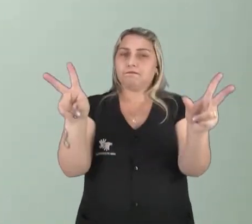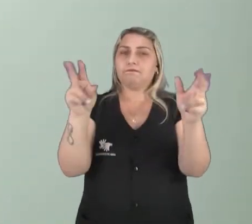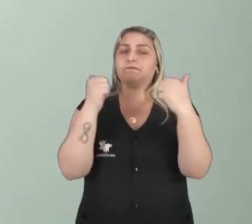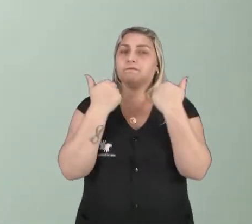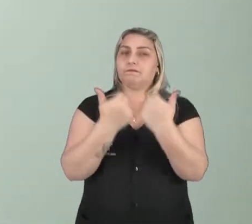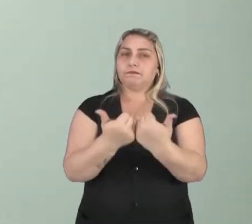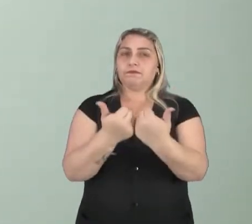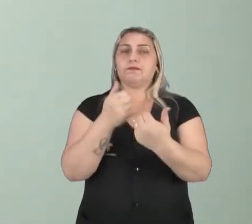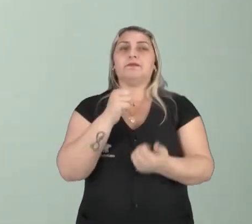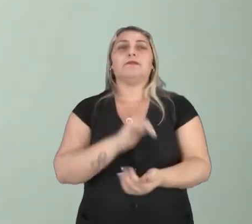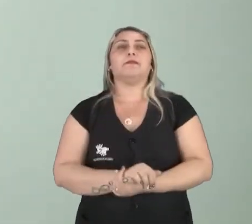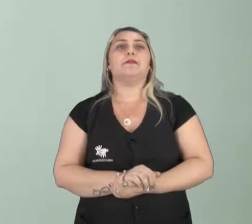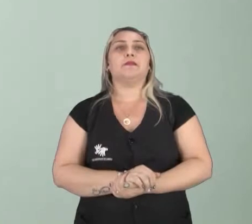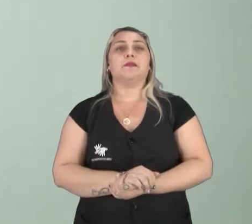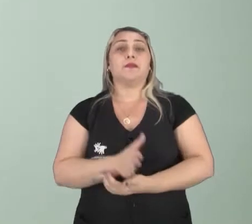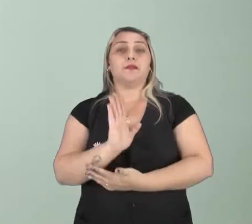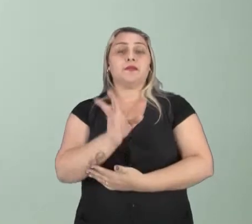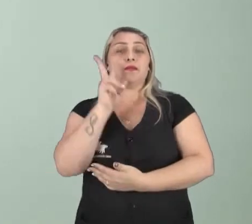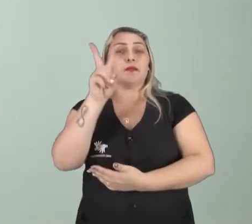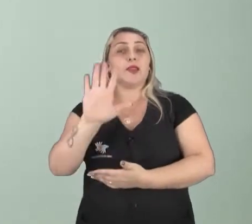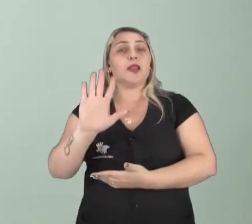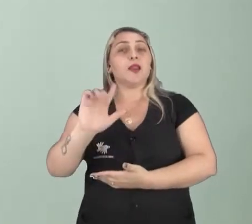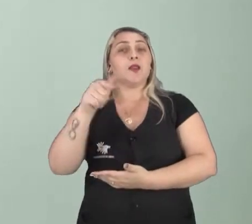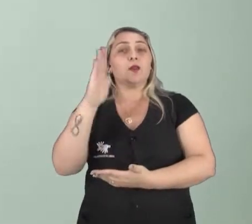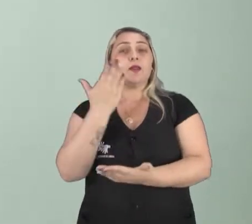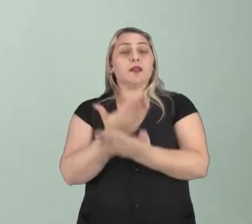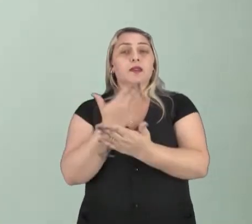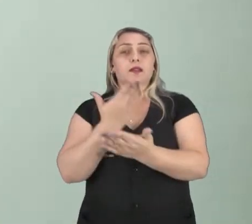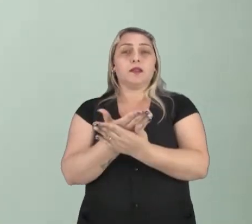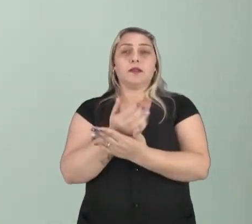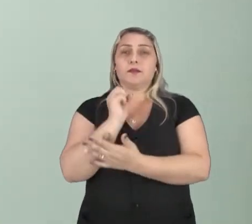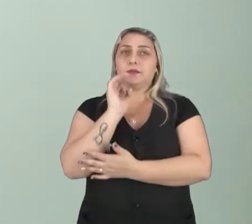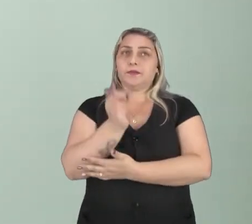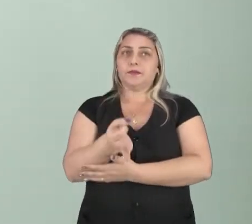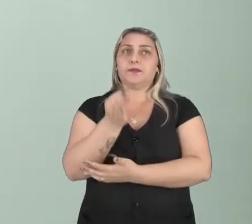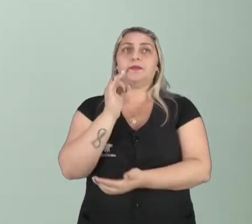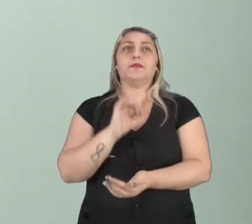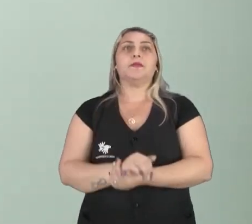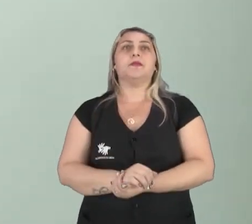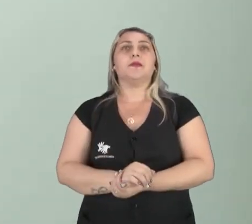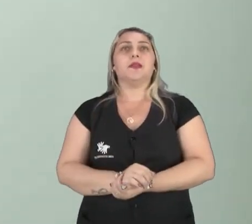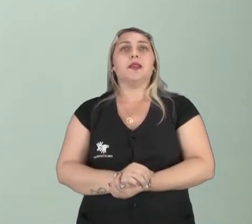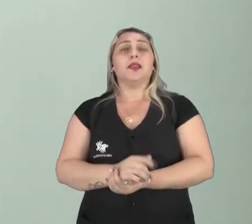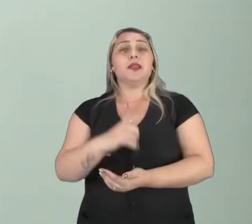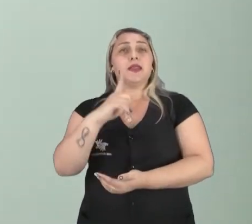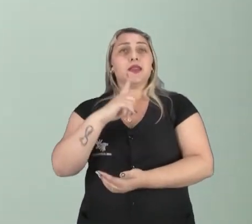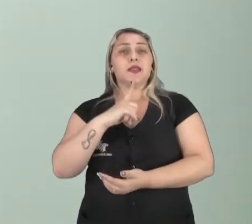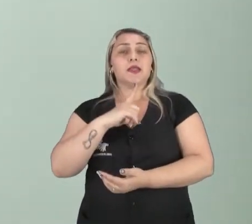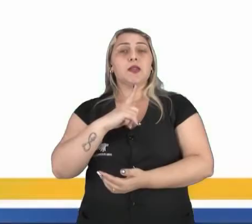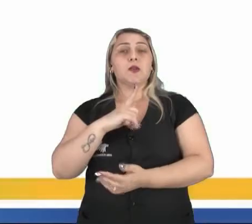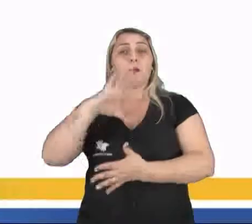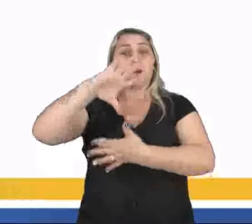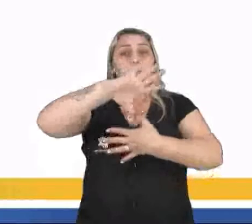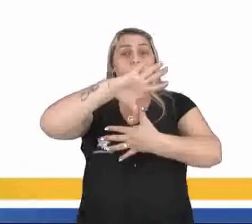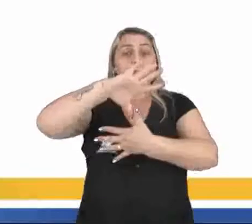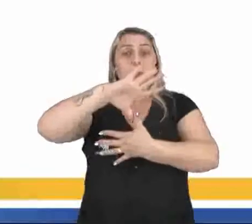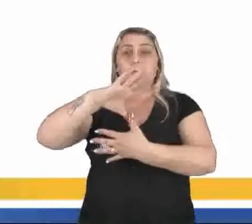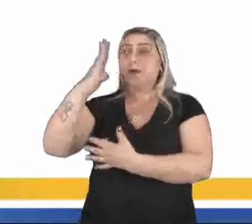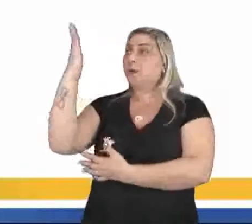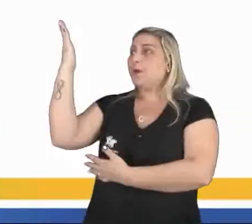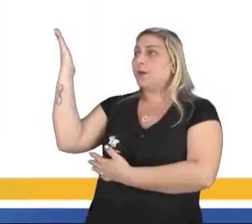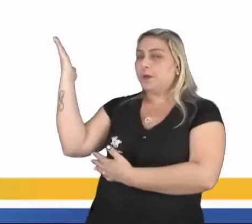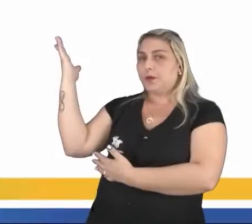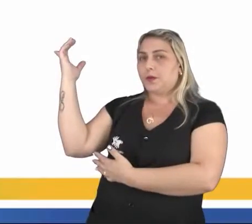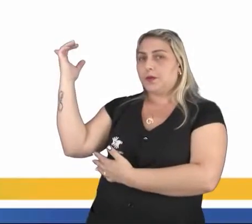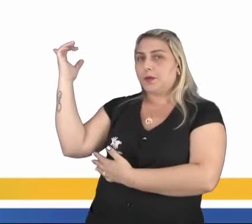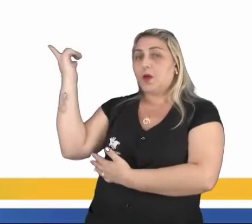é? Como a gente já viu em outras aulas aí, tá certo? Ó, nós temos aqui um mapazinho